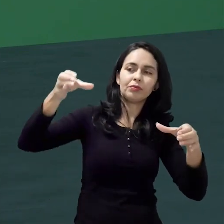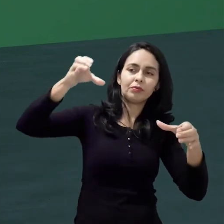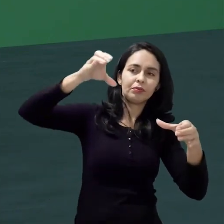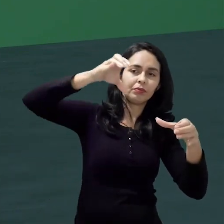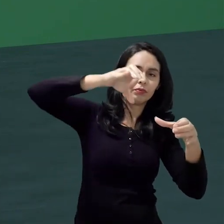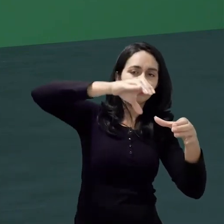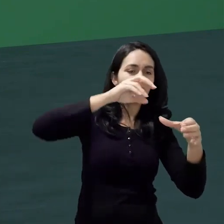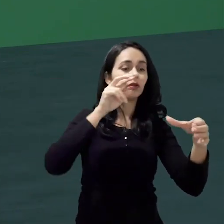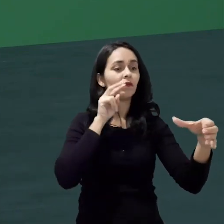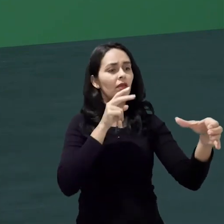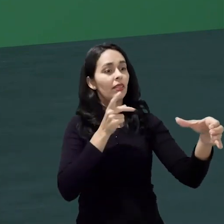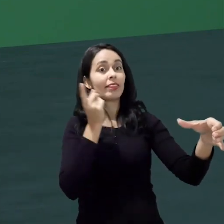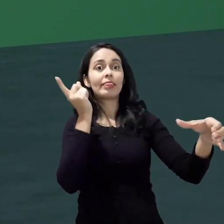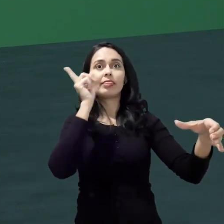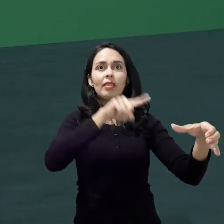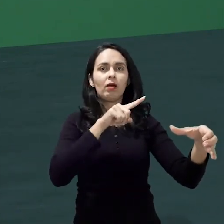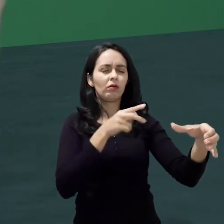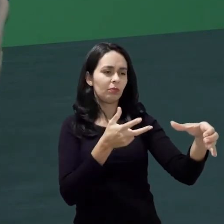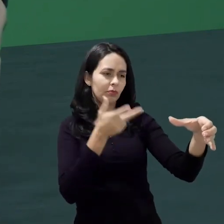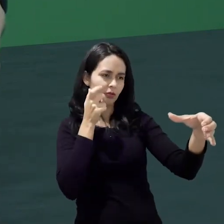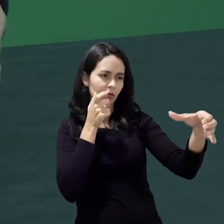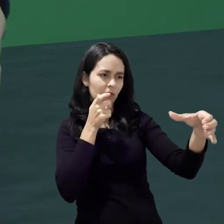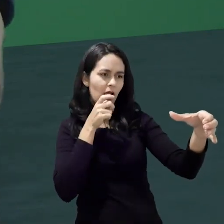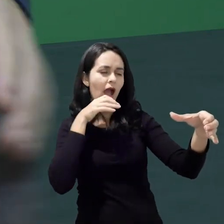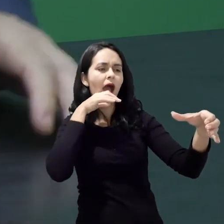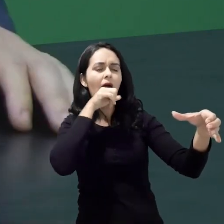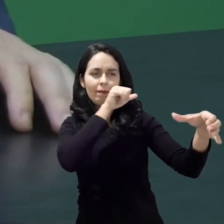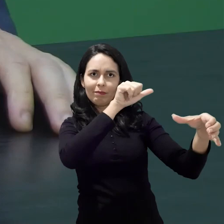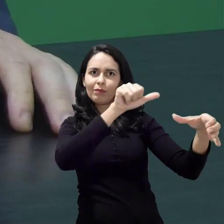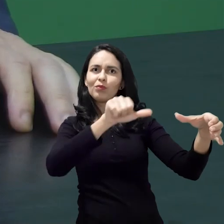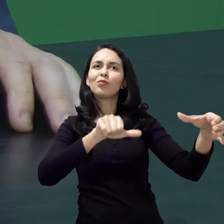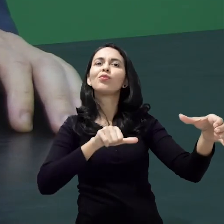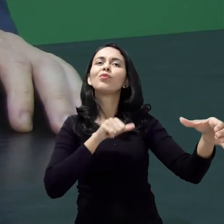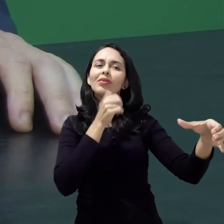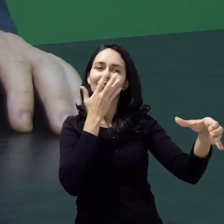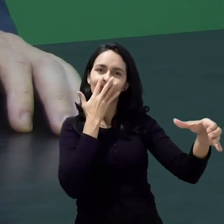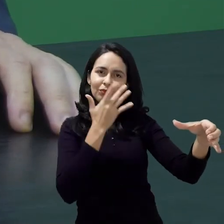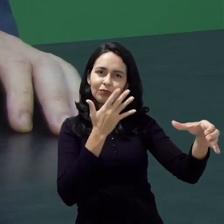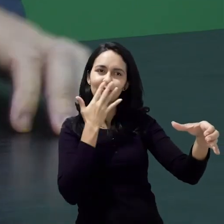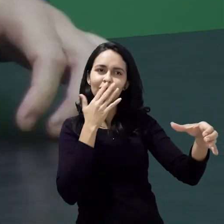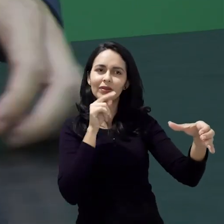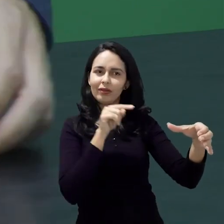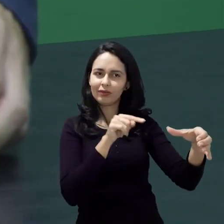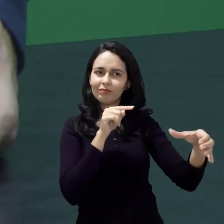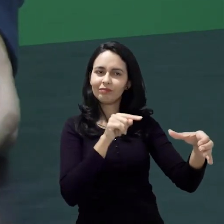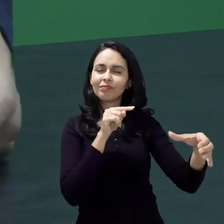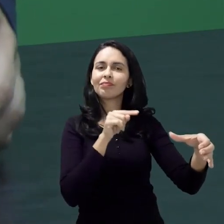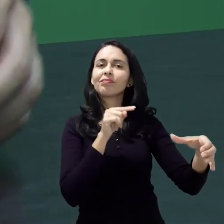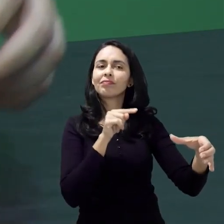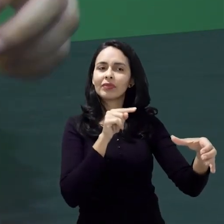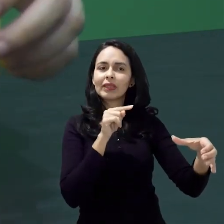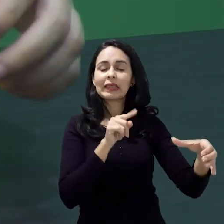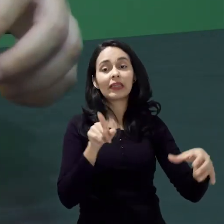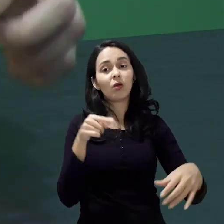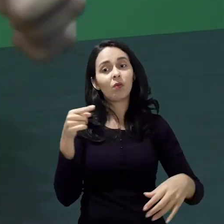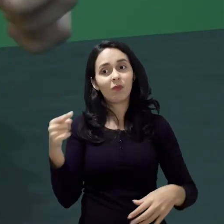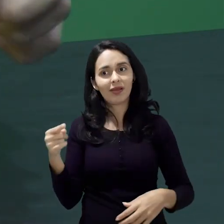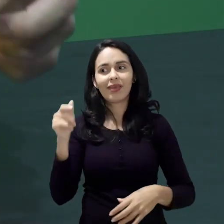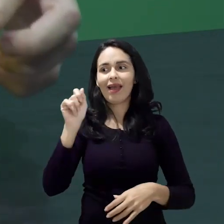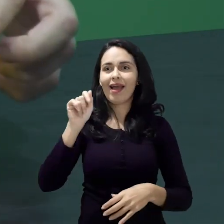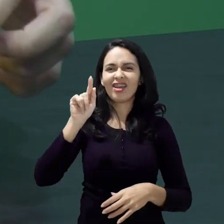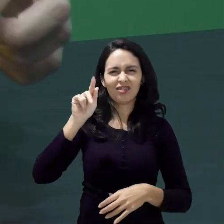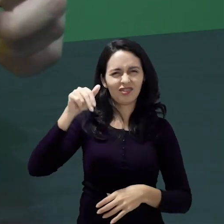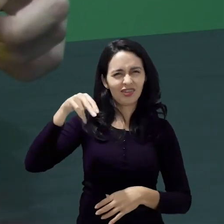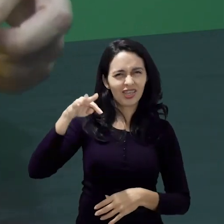vocês verificam que a mudança foi muito mais rápida ou seja a quantidade